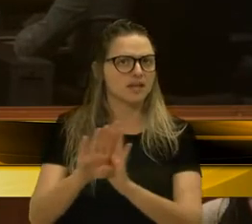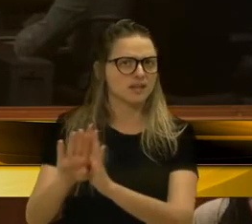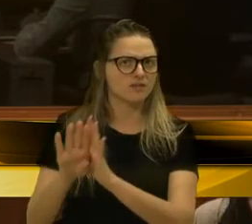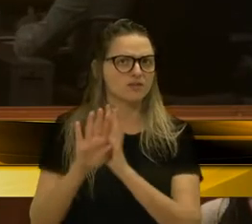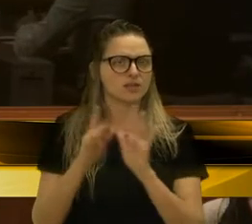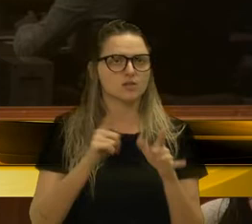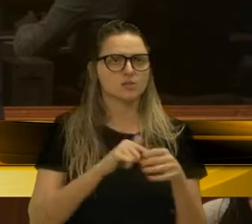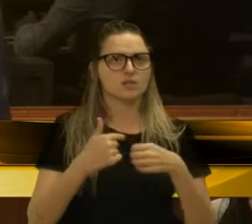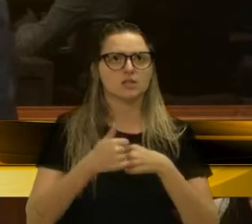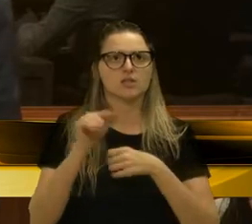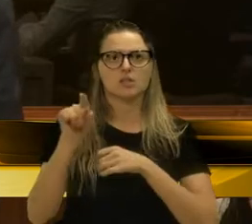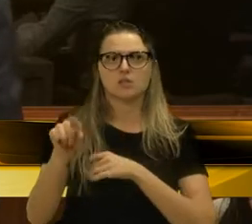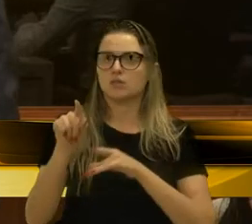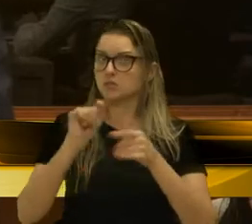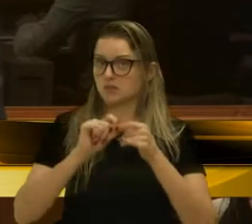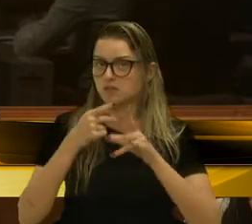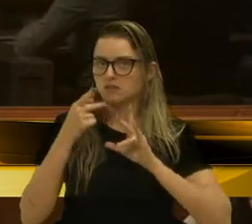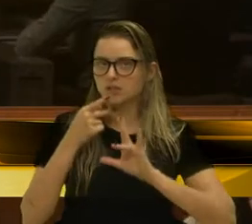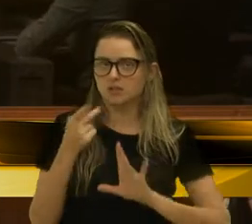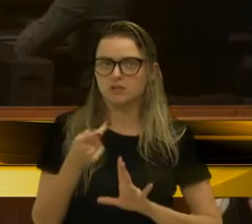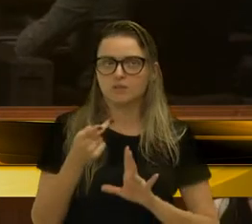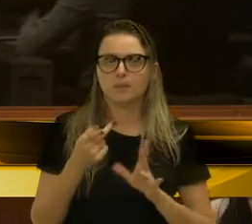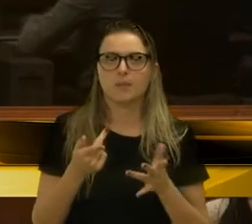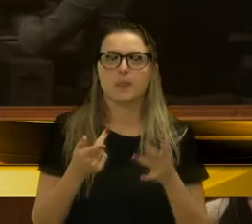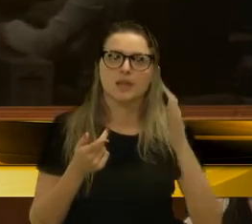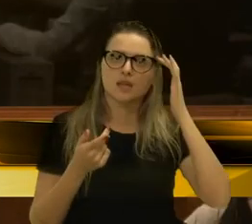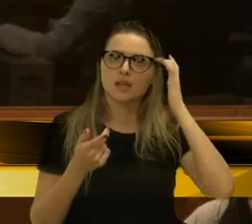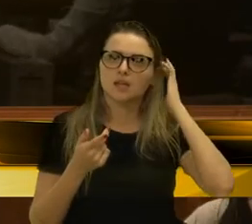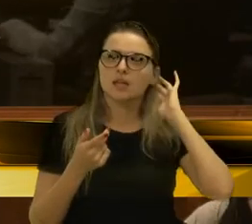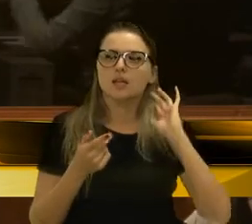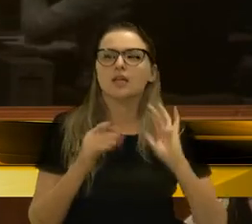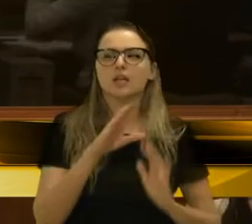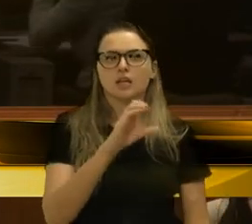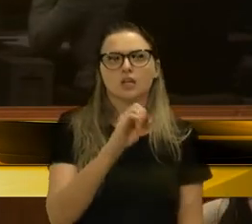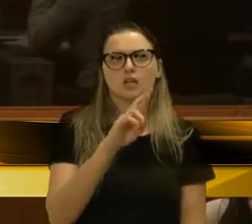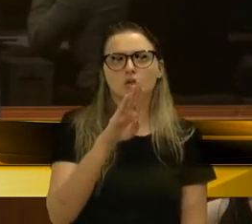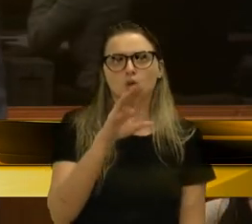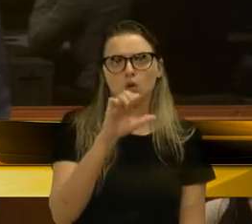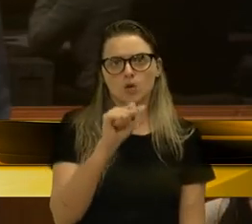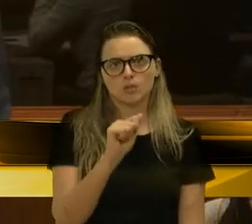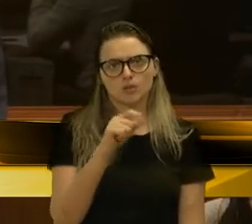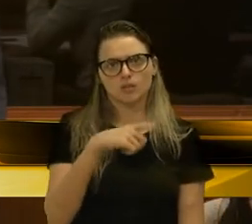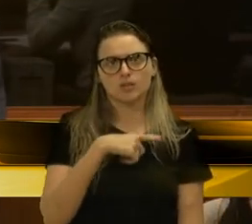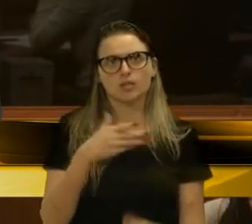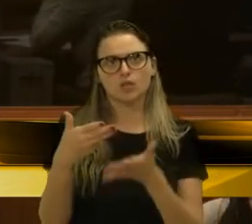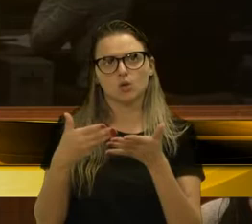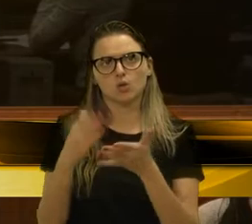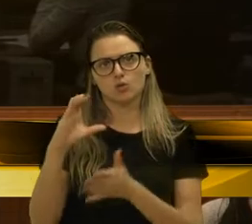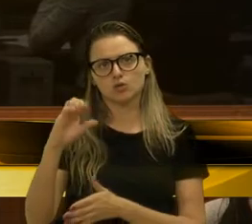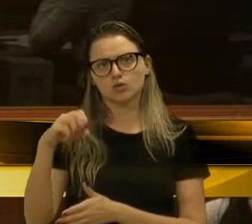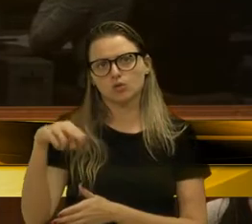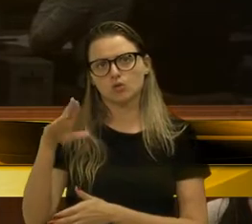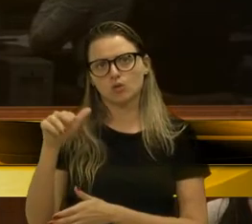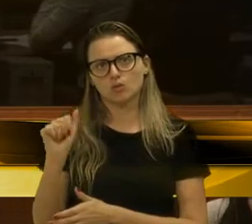Vossa Senhoria comemorou efusivamente. Considerando que Córbola é uma cidade hoje que tem uma comuna que tem